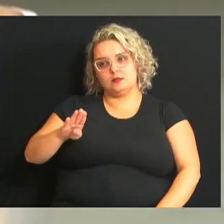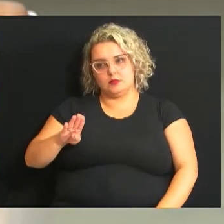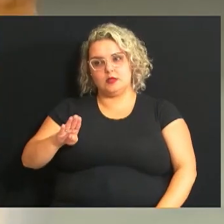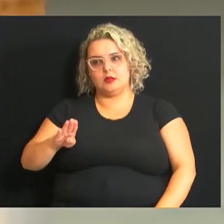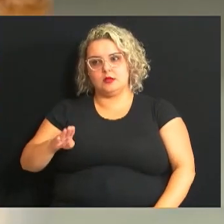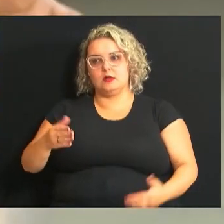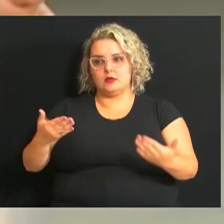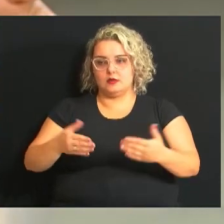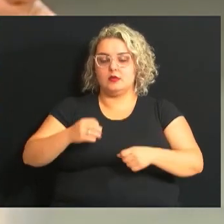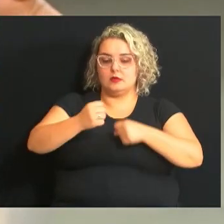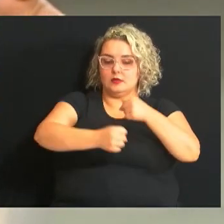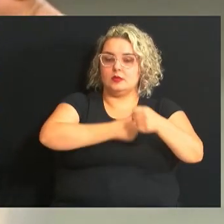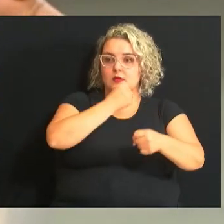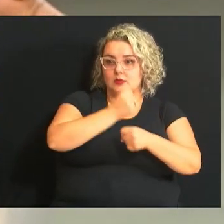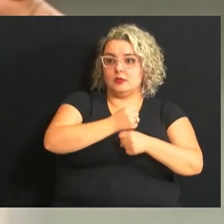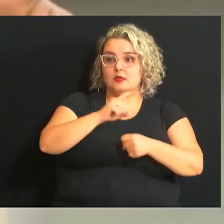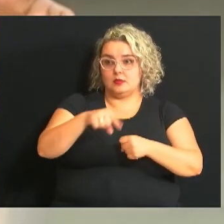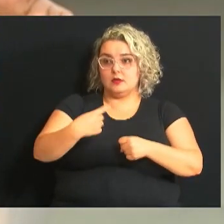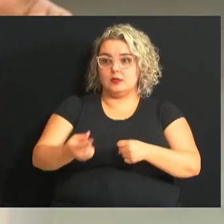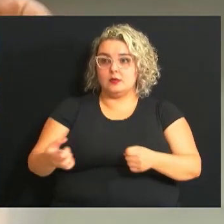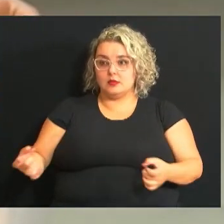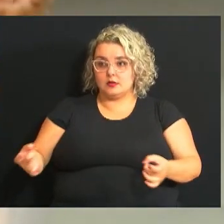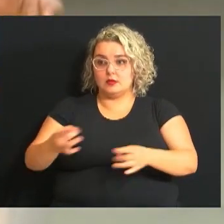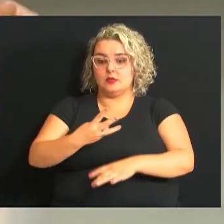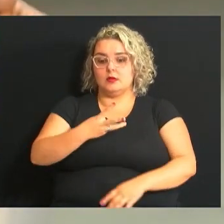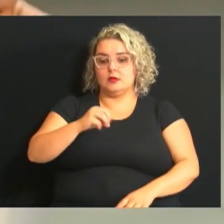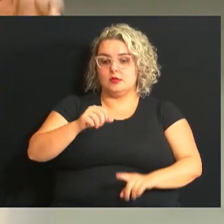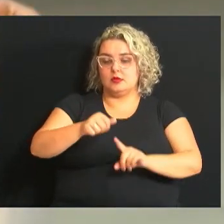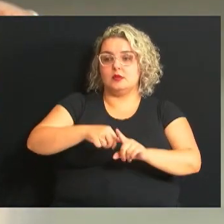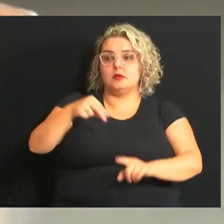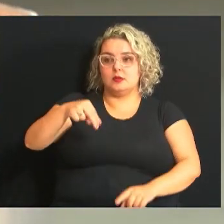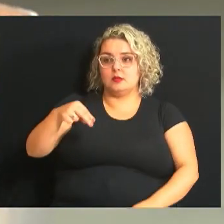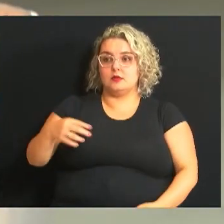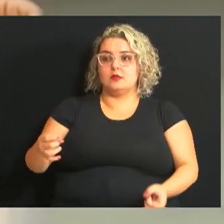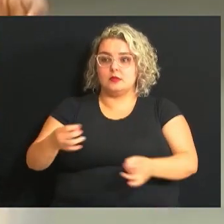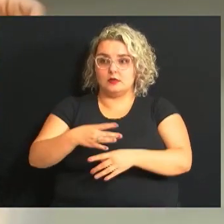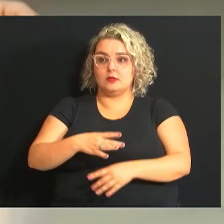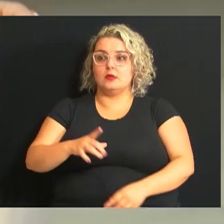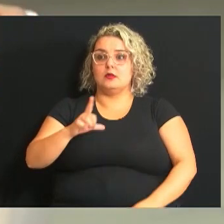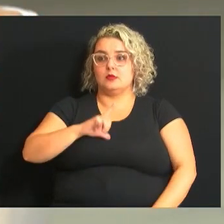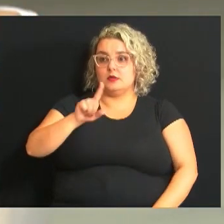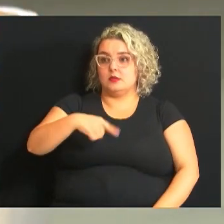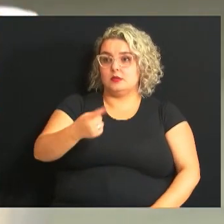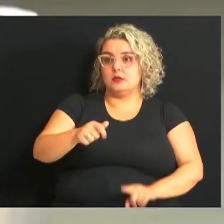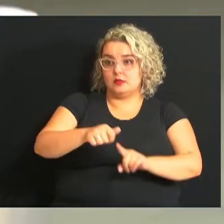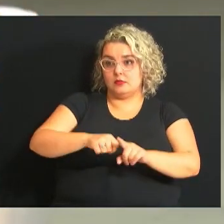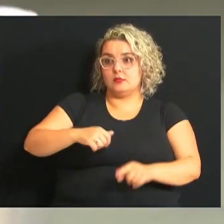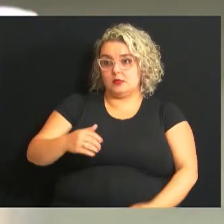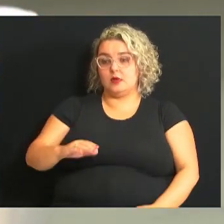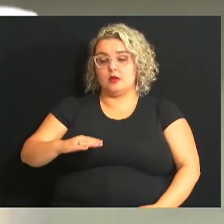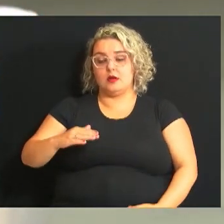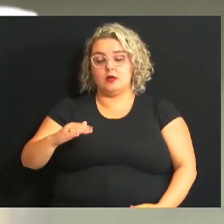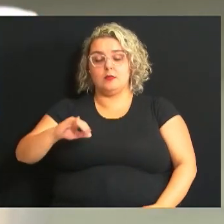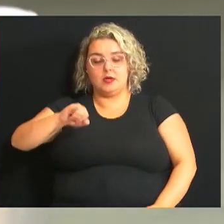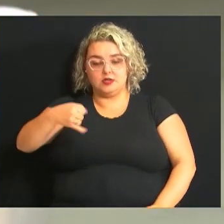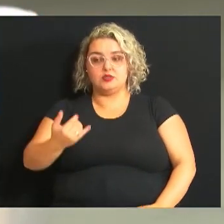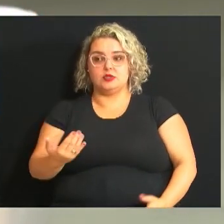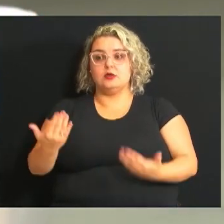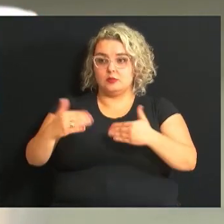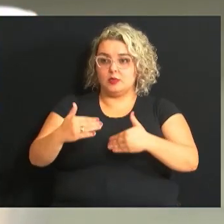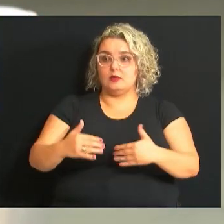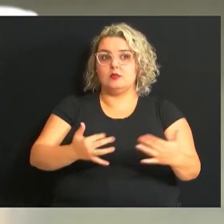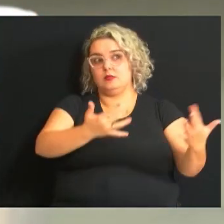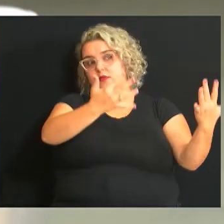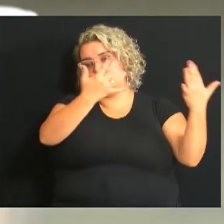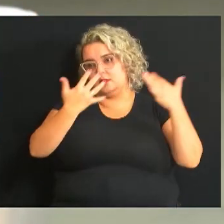vem, já terminou agora, dia 30 de novembro, a inscrição. Aí vai ter a prova agora em janeiro, então vai ter muita gente vindo para cá, eu tenho uns colegas, inclusive